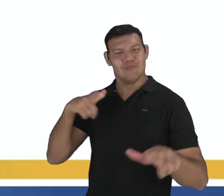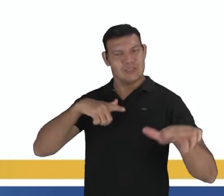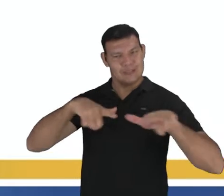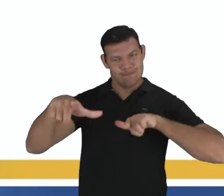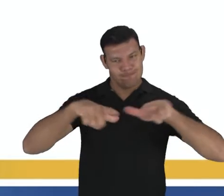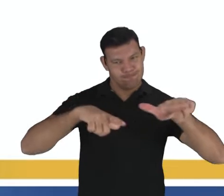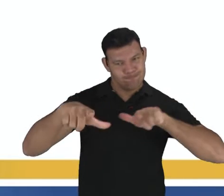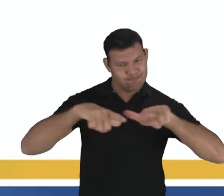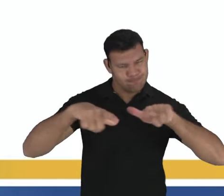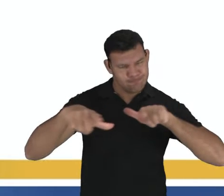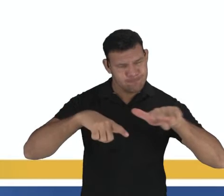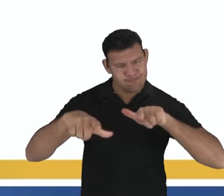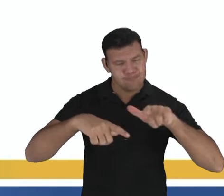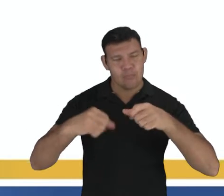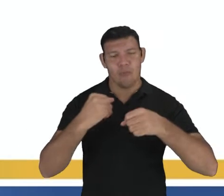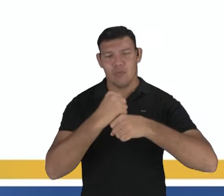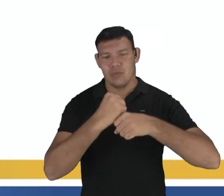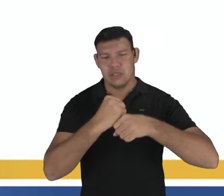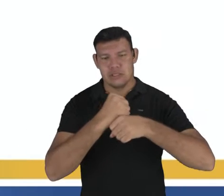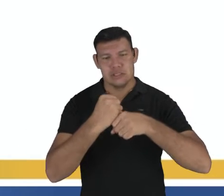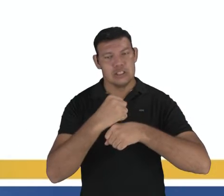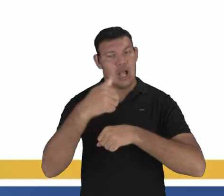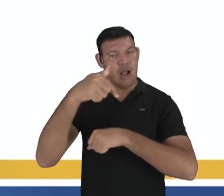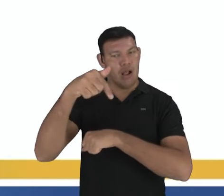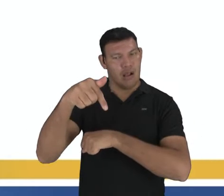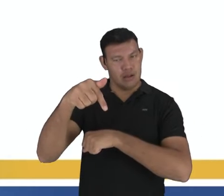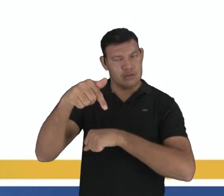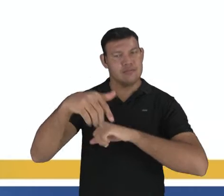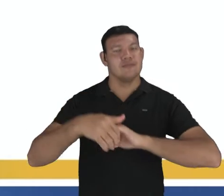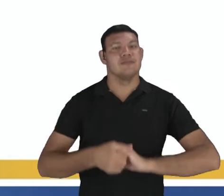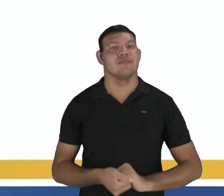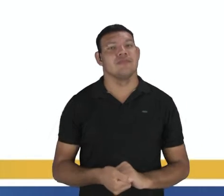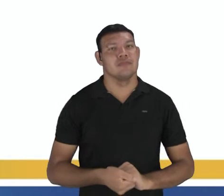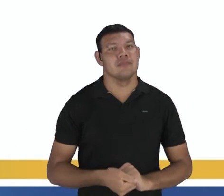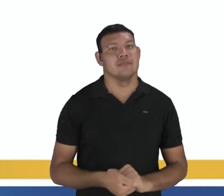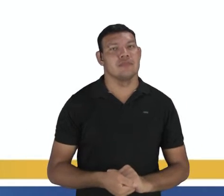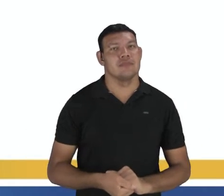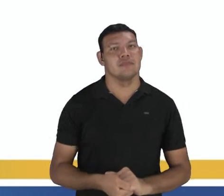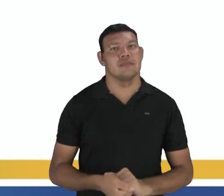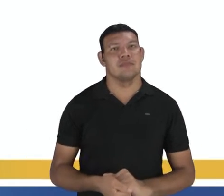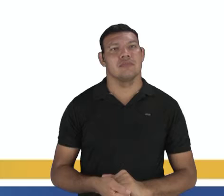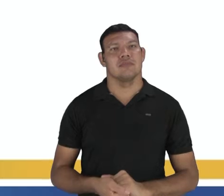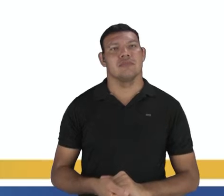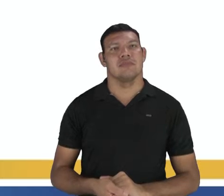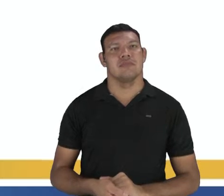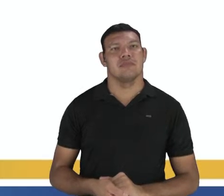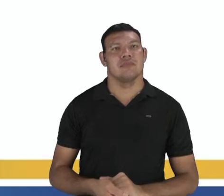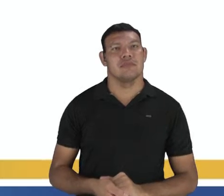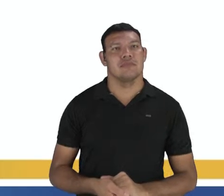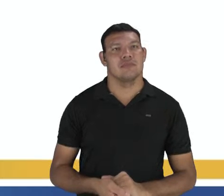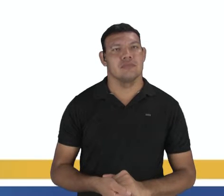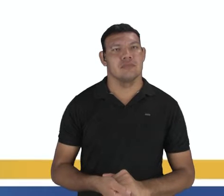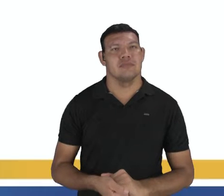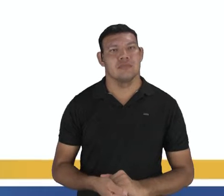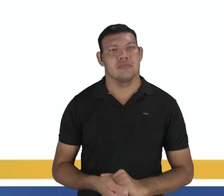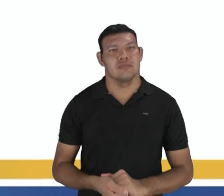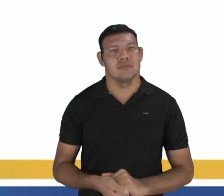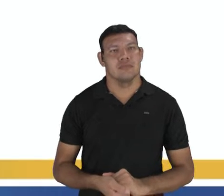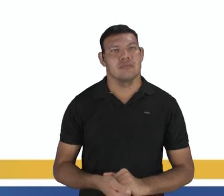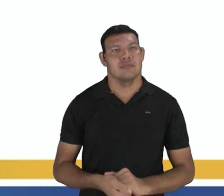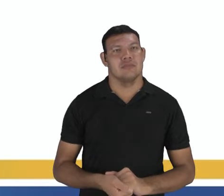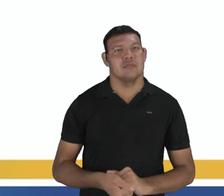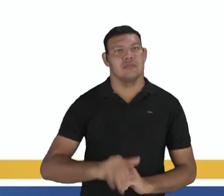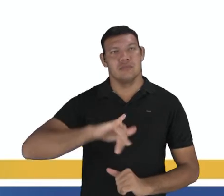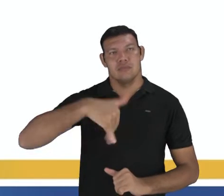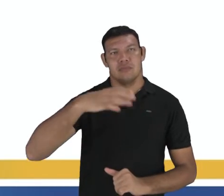mesmo lugar há 7 anos. John and Sarah have lived at the